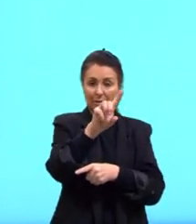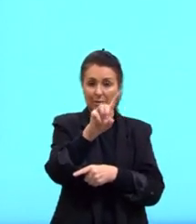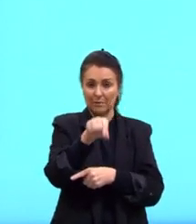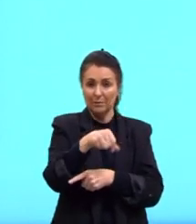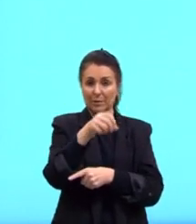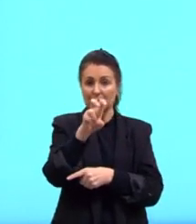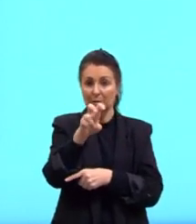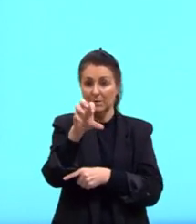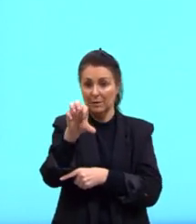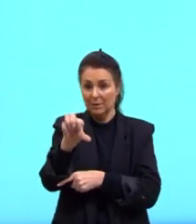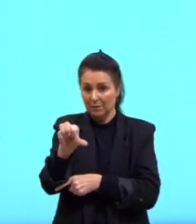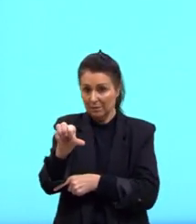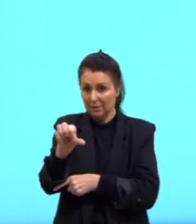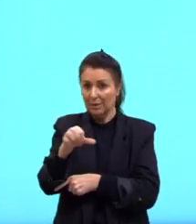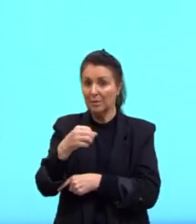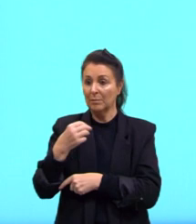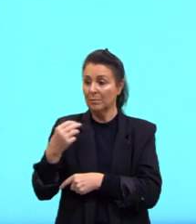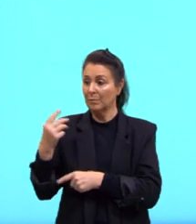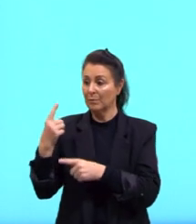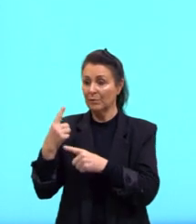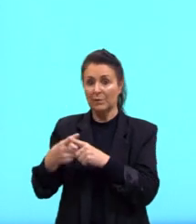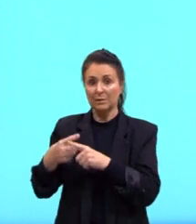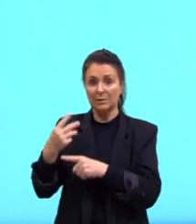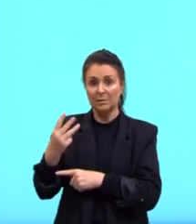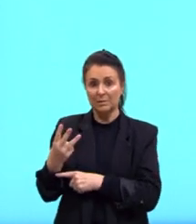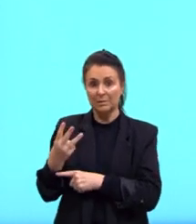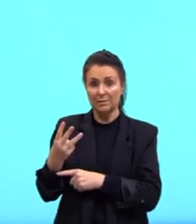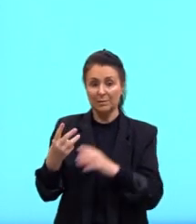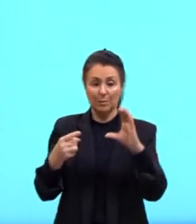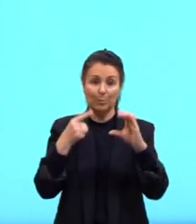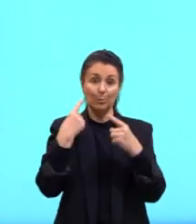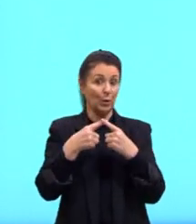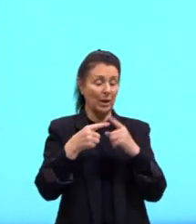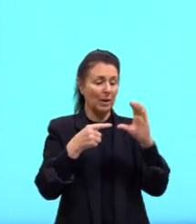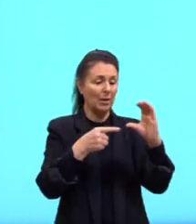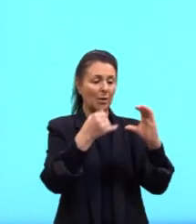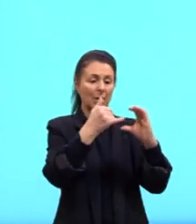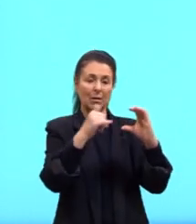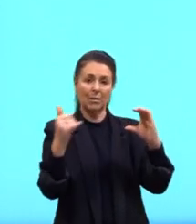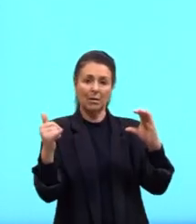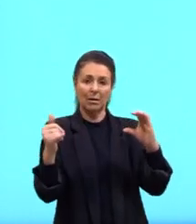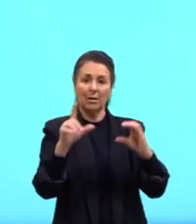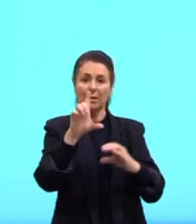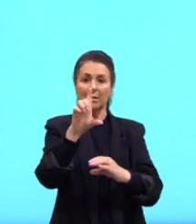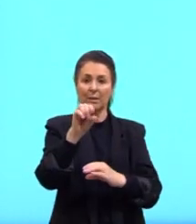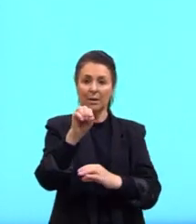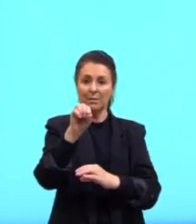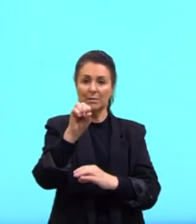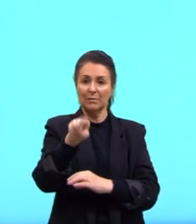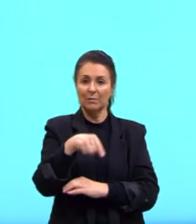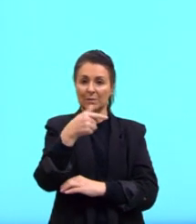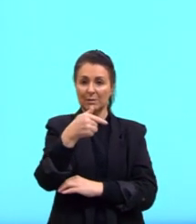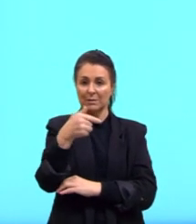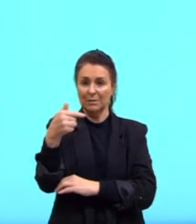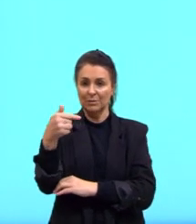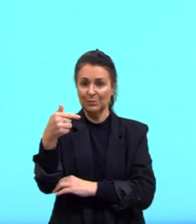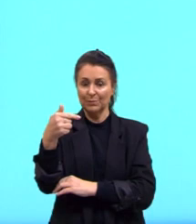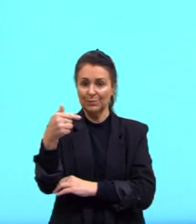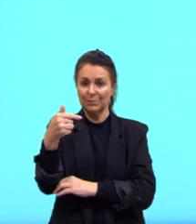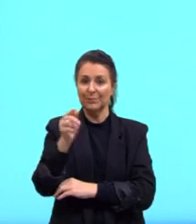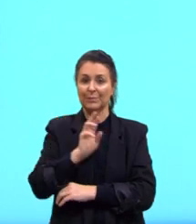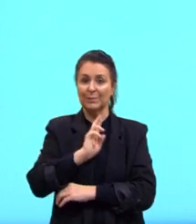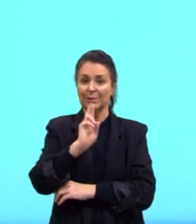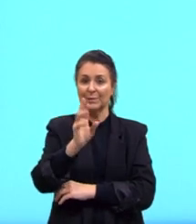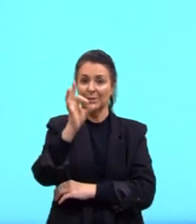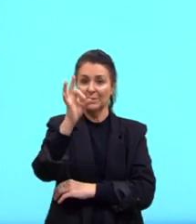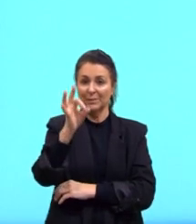3,59 por três porque eu tenho três filhas ficando com total de 10,77 Então qual é a